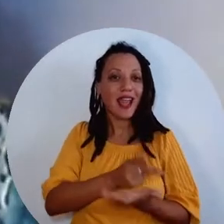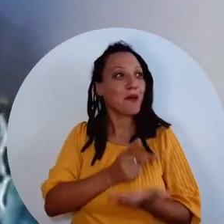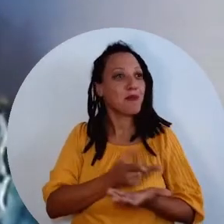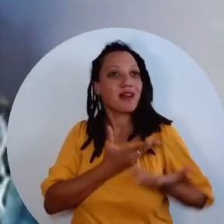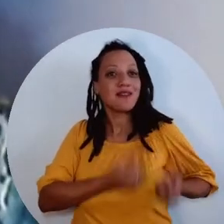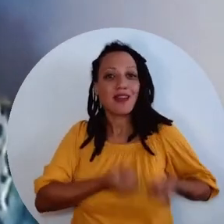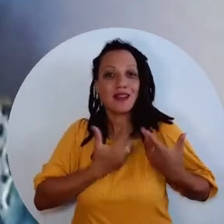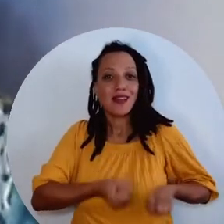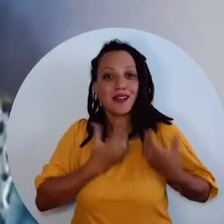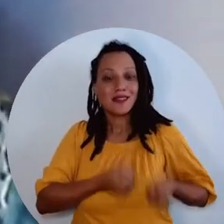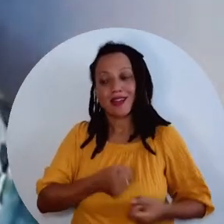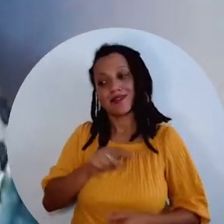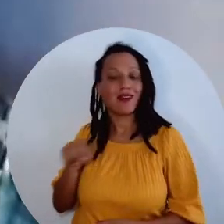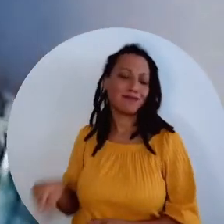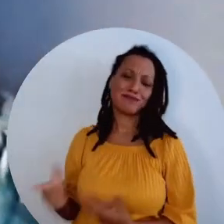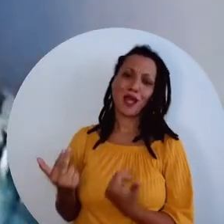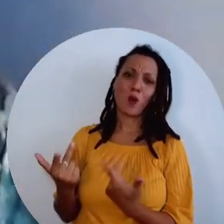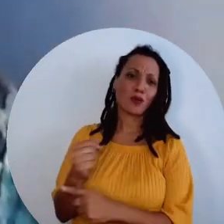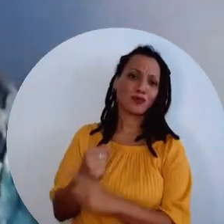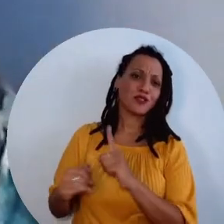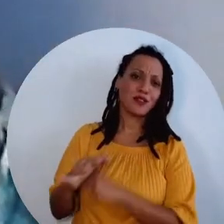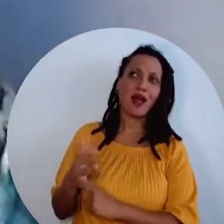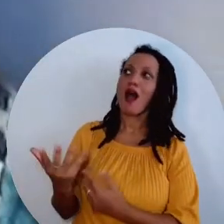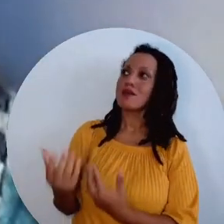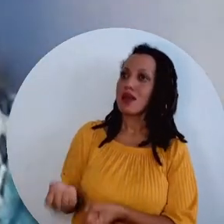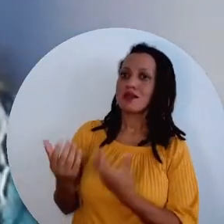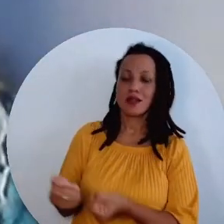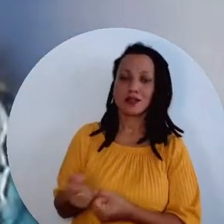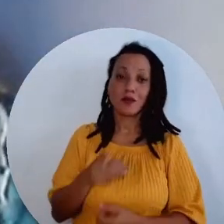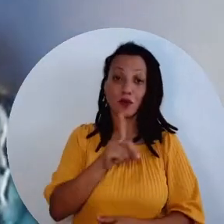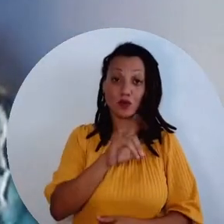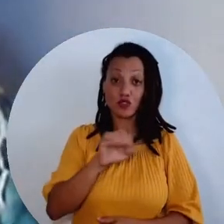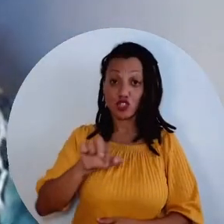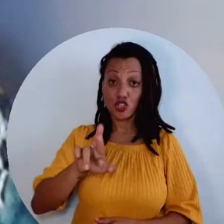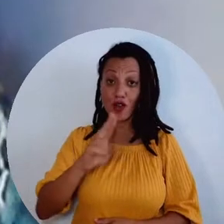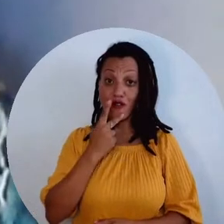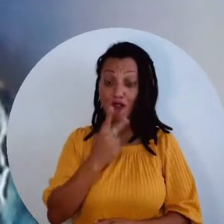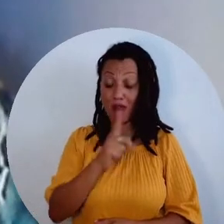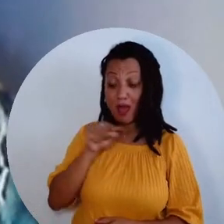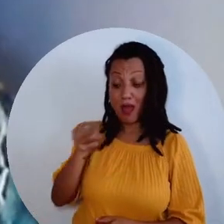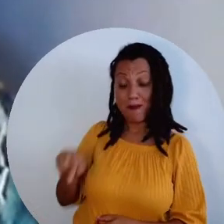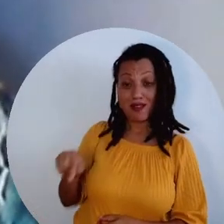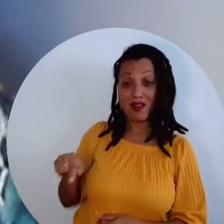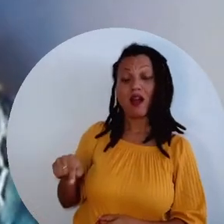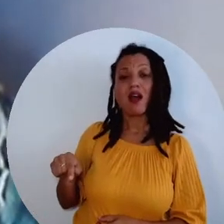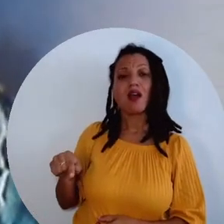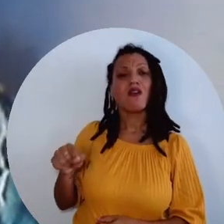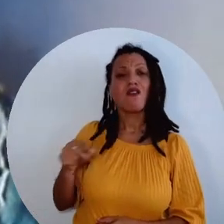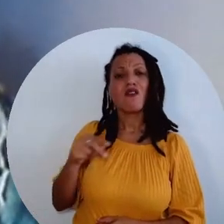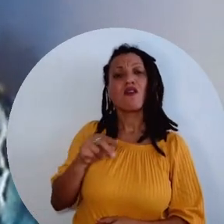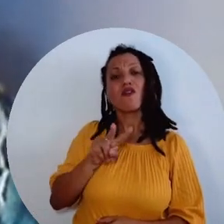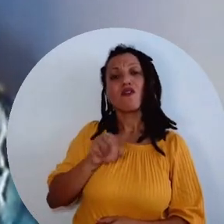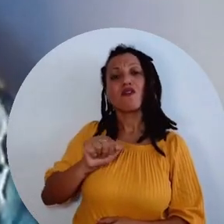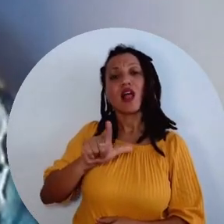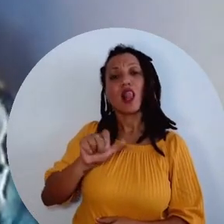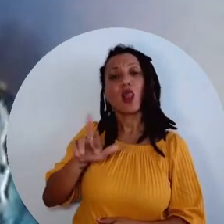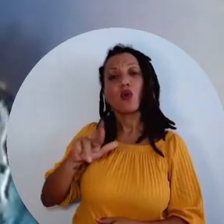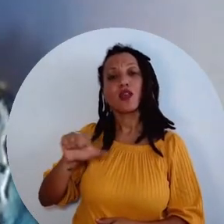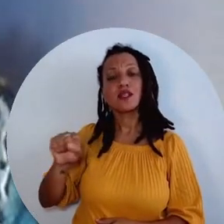esse imaginário mesmo que ele está trabalhando. E aí eu vou citar o Diop, que diz o seguinte: o matriarcado tem valores morais